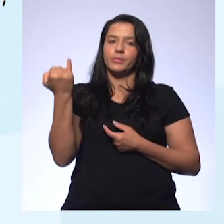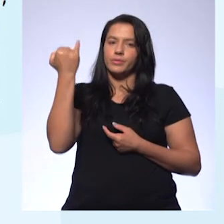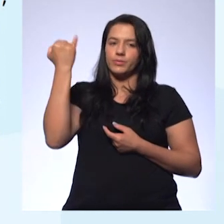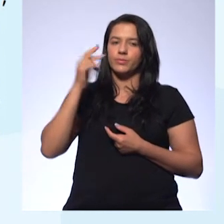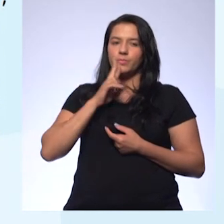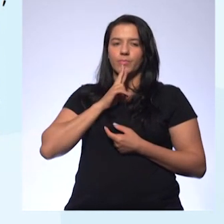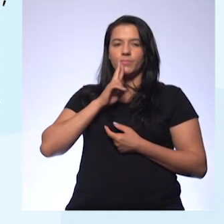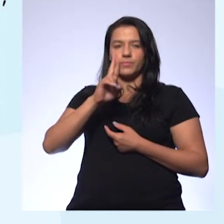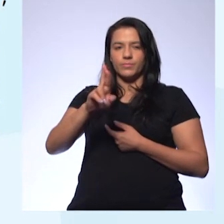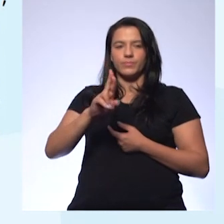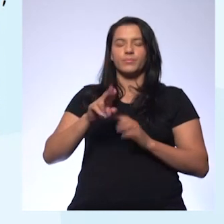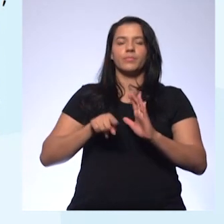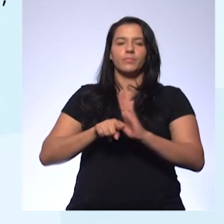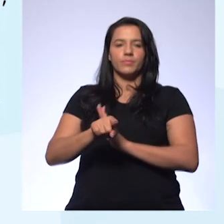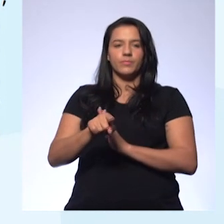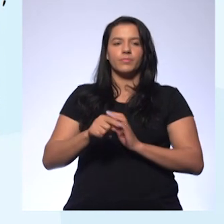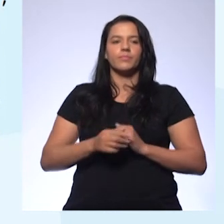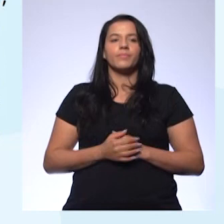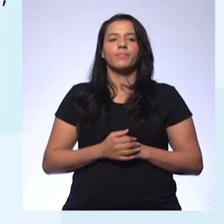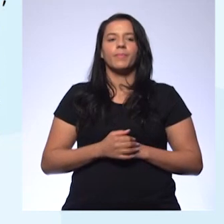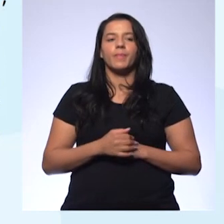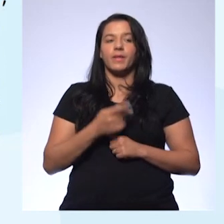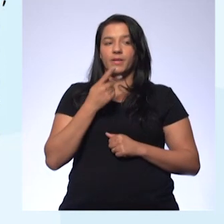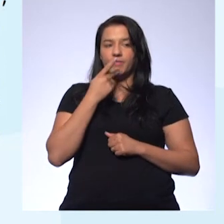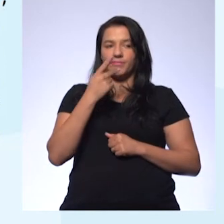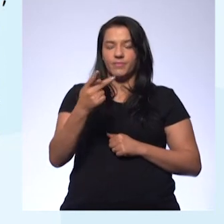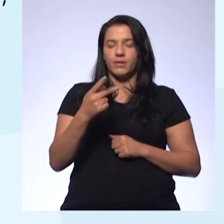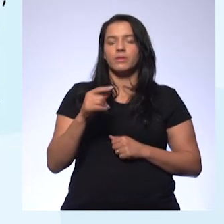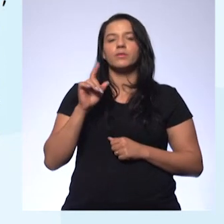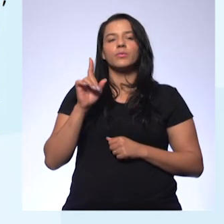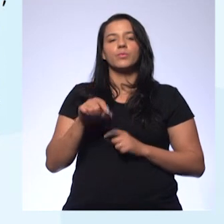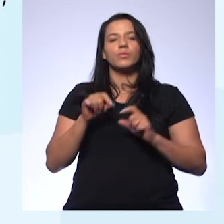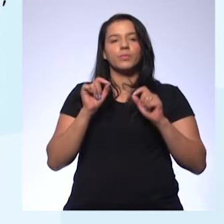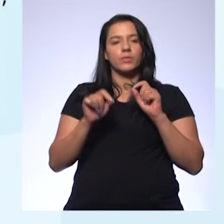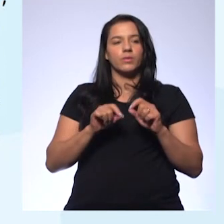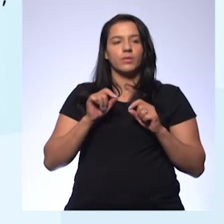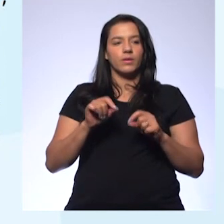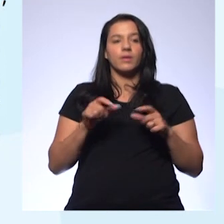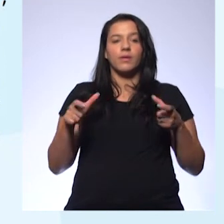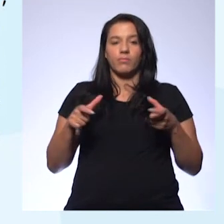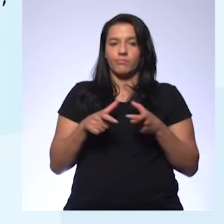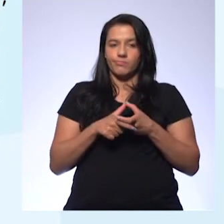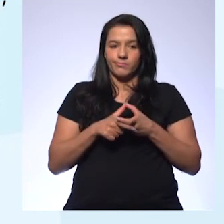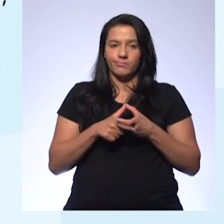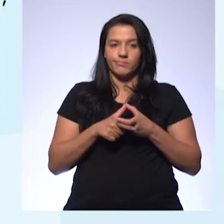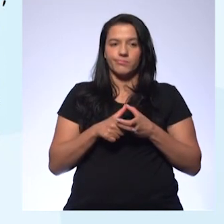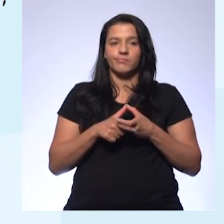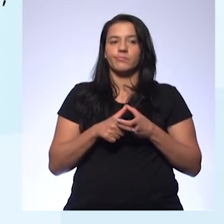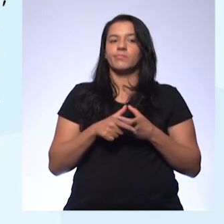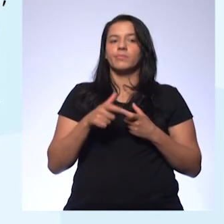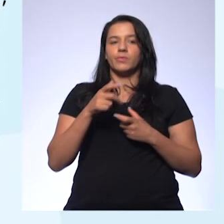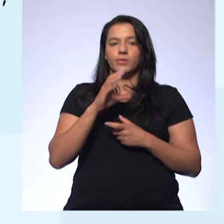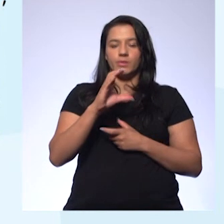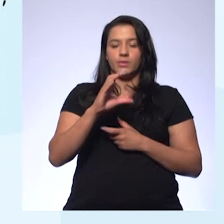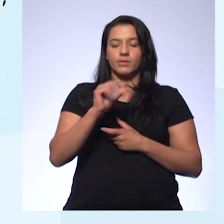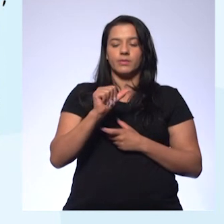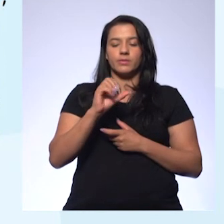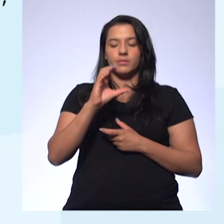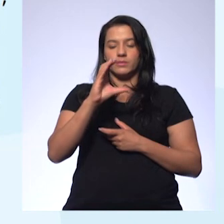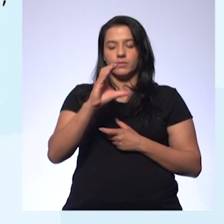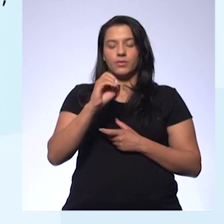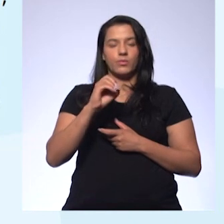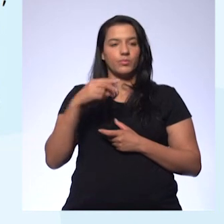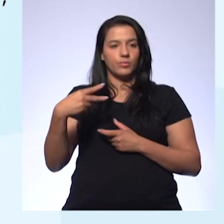a questão aqui do Enem. Ele fala que são cadeias carbônicas menores, então tem que ter um número menor de carbono